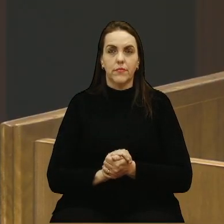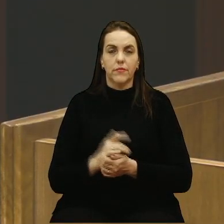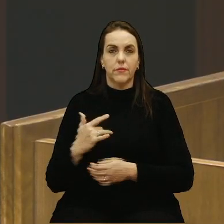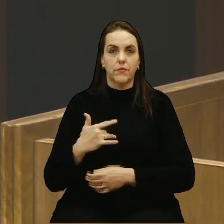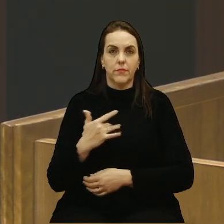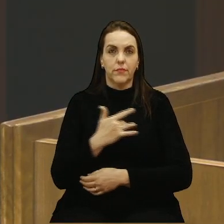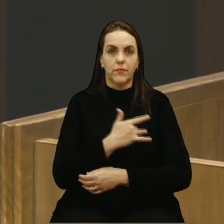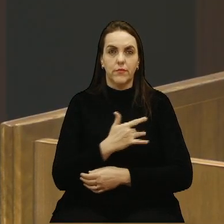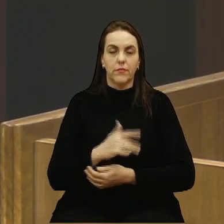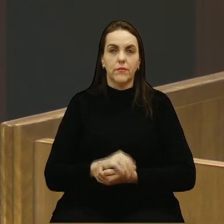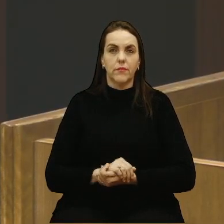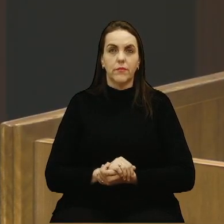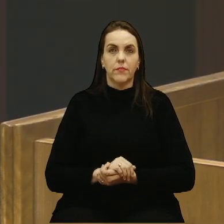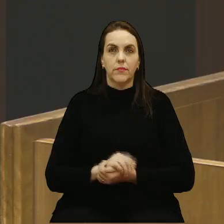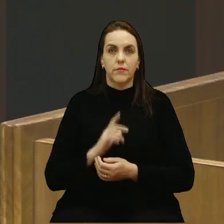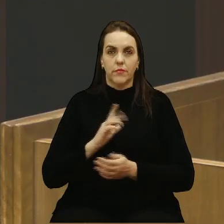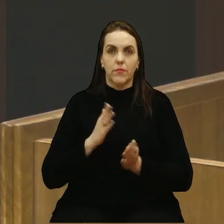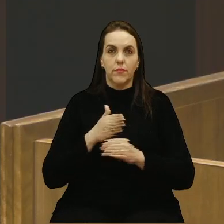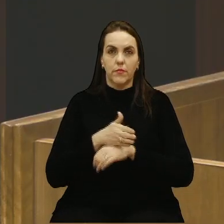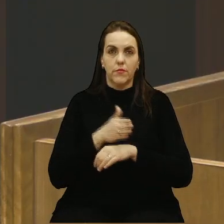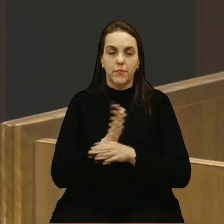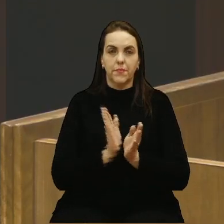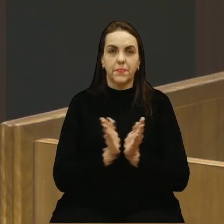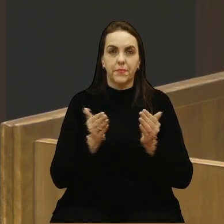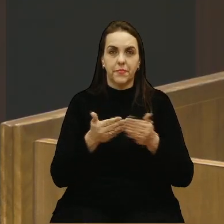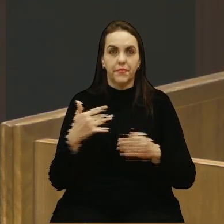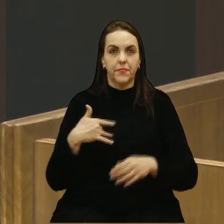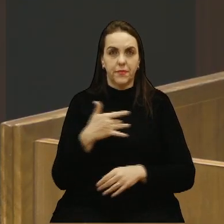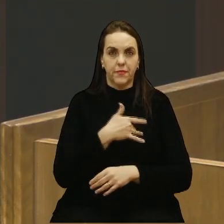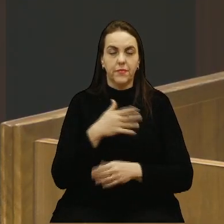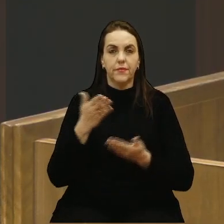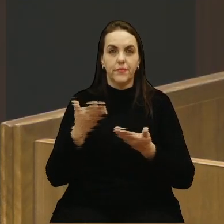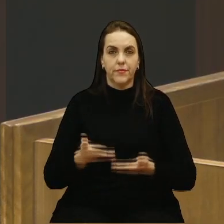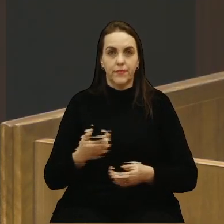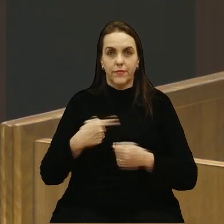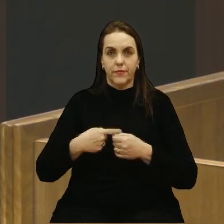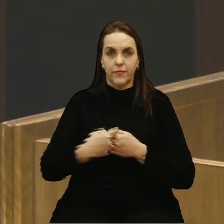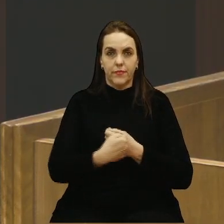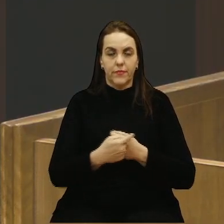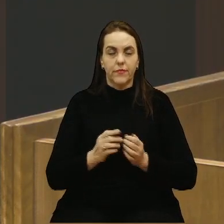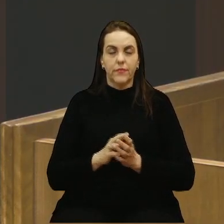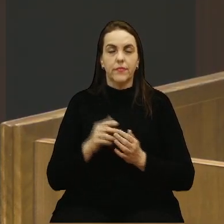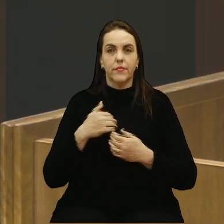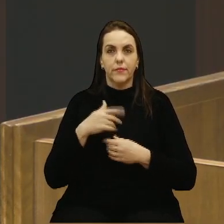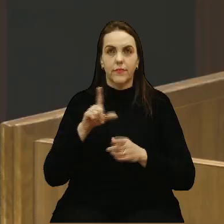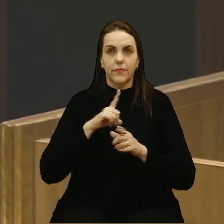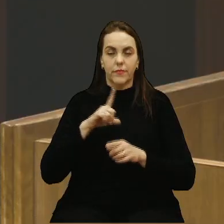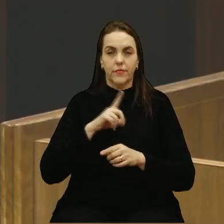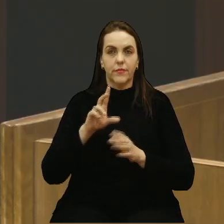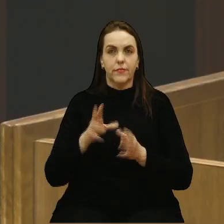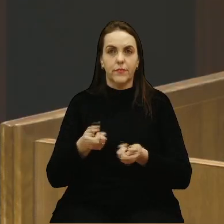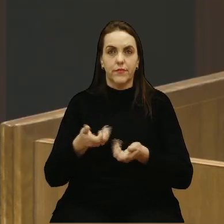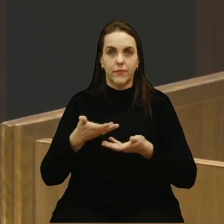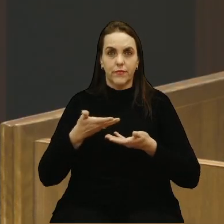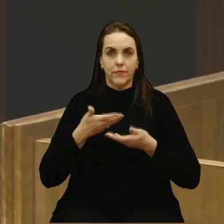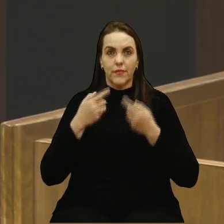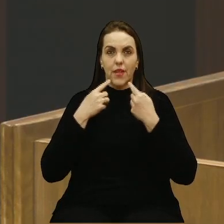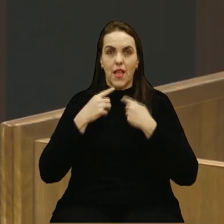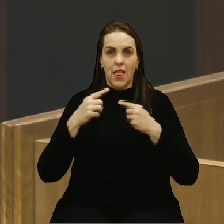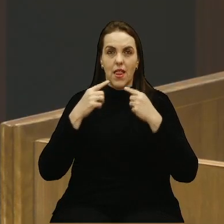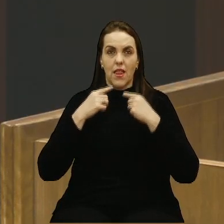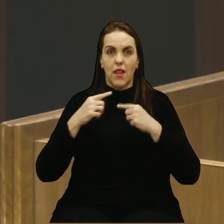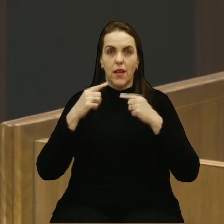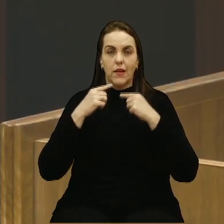Saúde. Sou membro da Comissão de Saúde aqui do nosso município e eu tenho recebido diversas